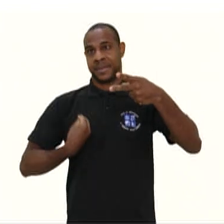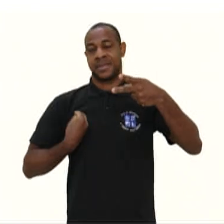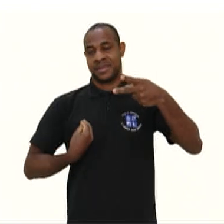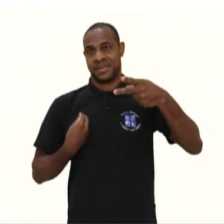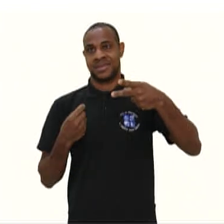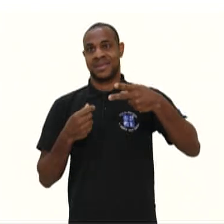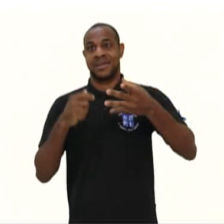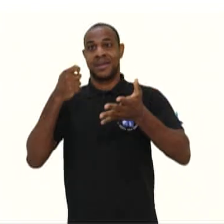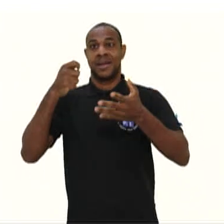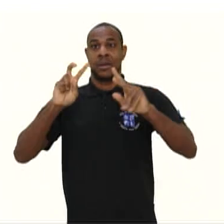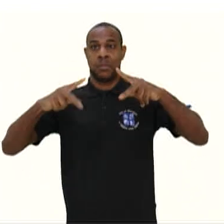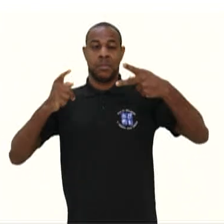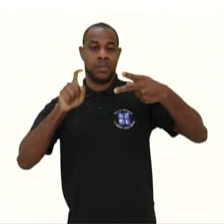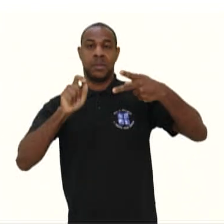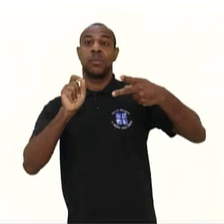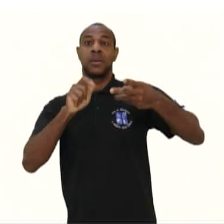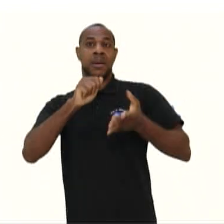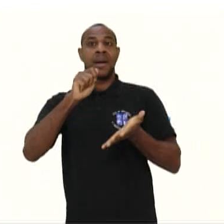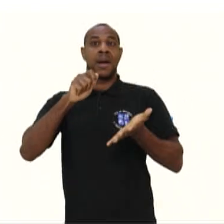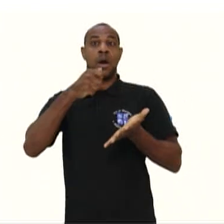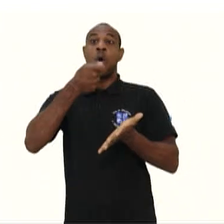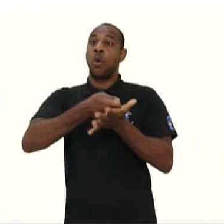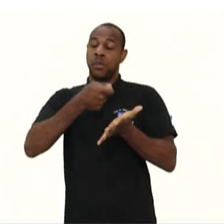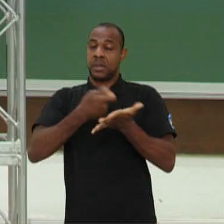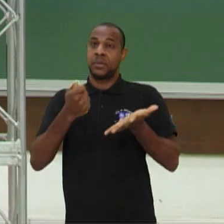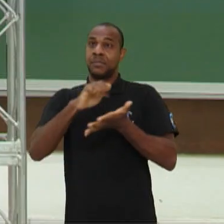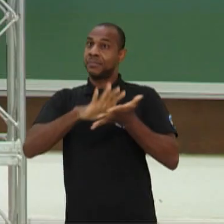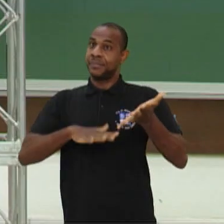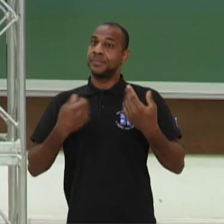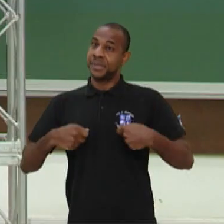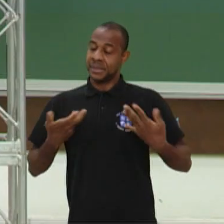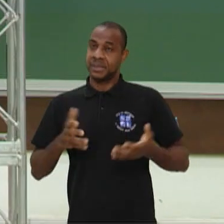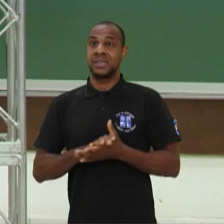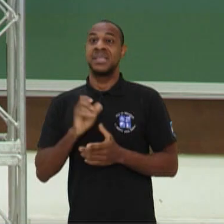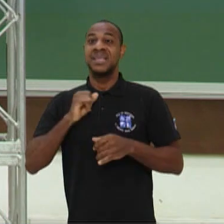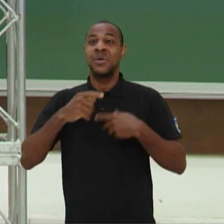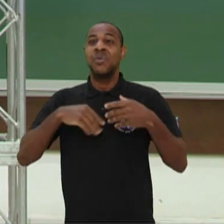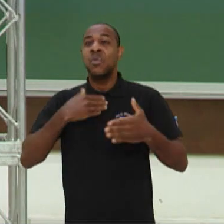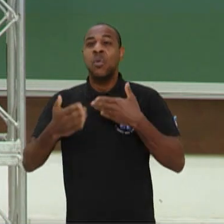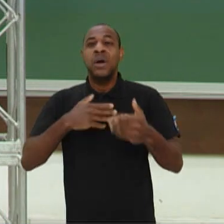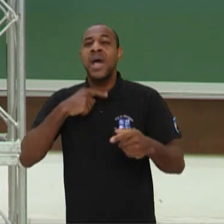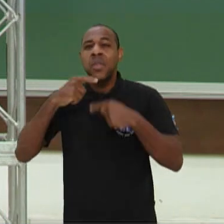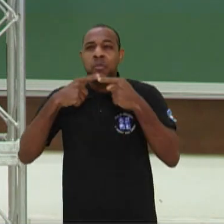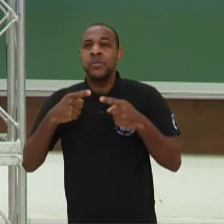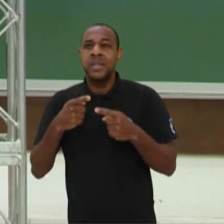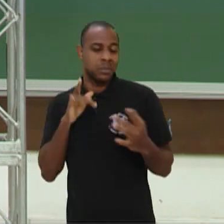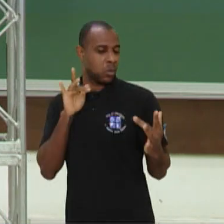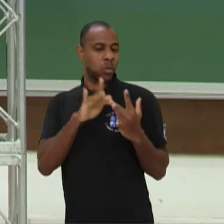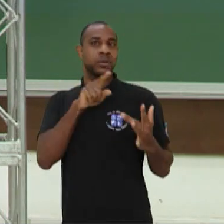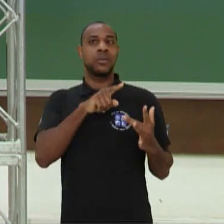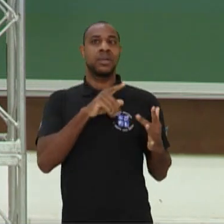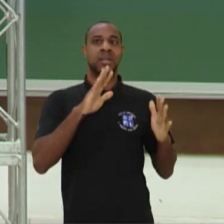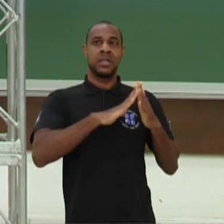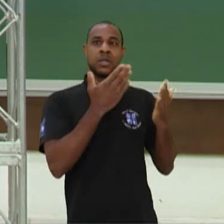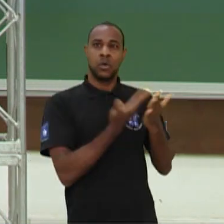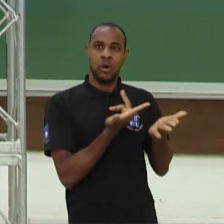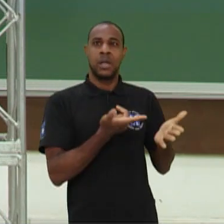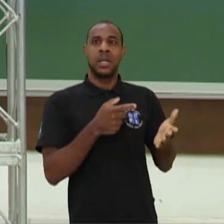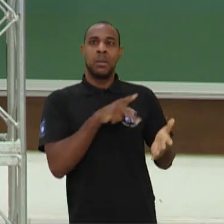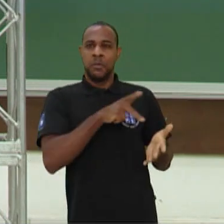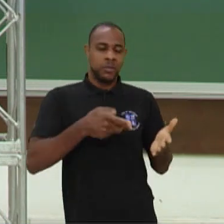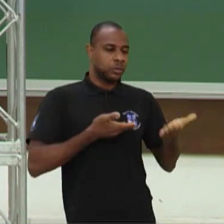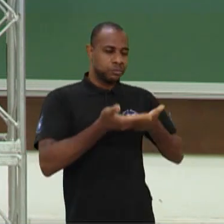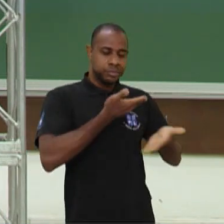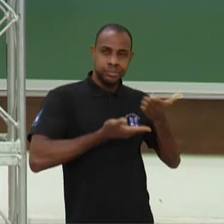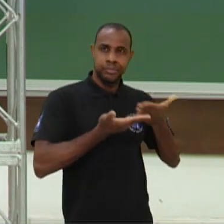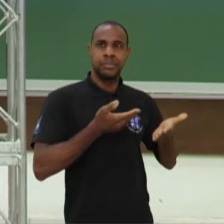vocês tiverem alguma dúvida, entre em contato com a sua escola, entre em contato com a equipe pedagógica da sua escola, que eles vão auxiliar vocês, ok? Na